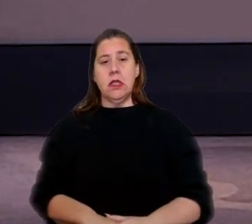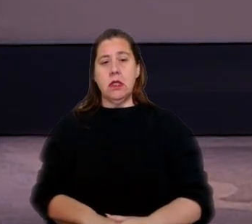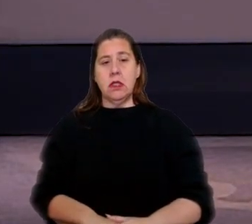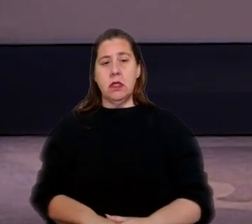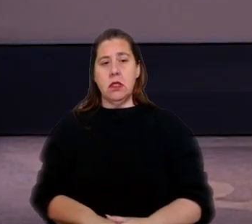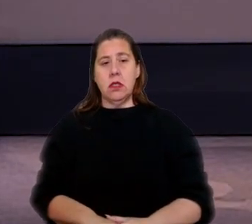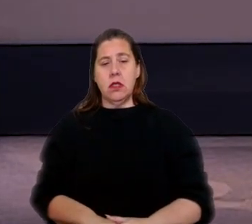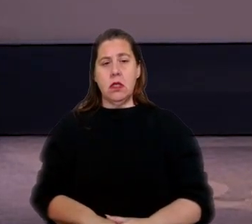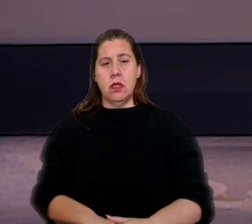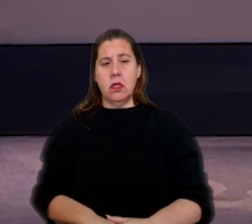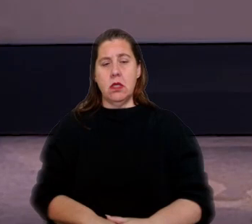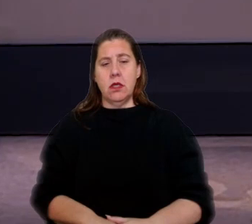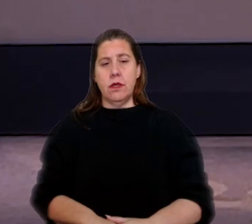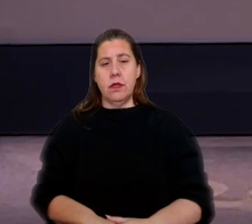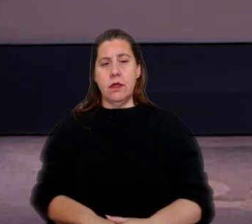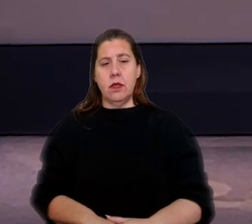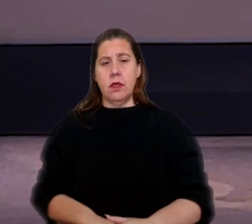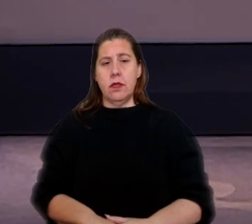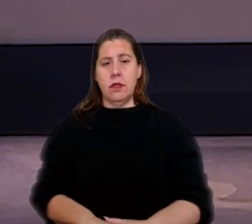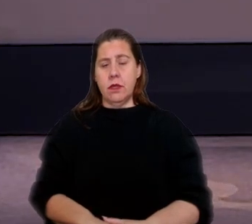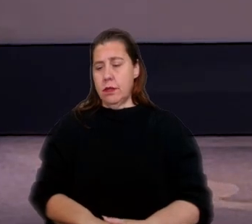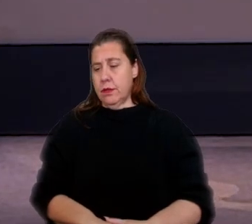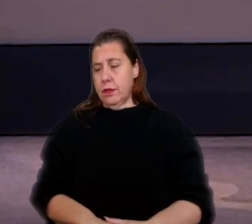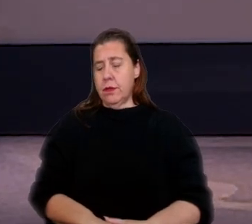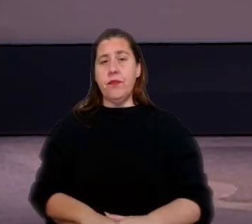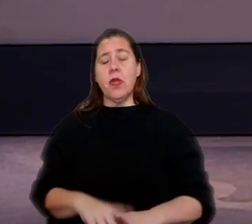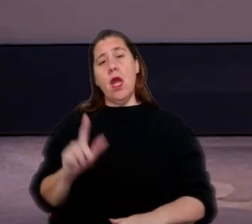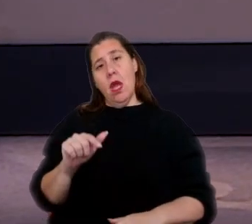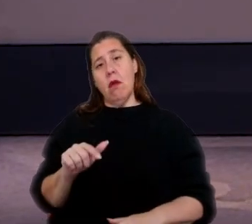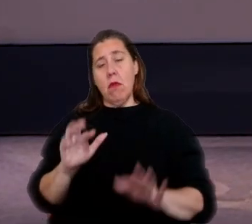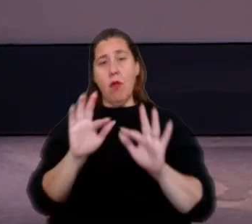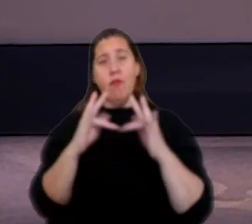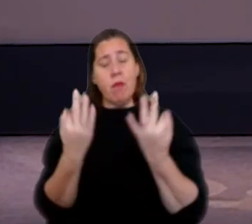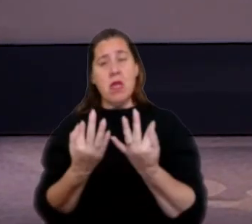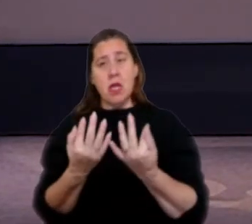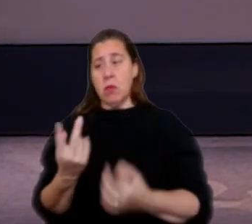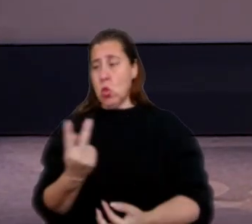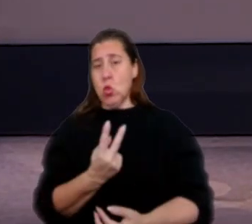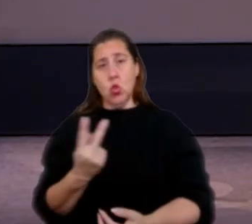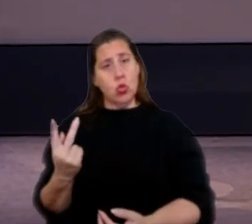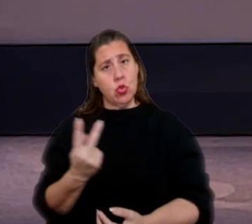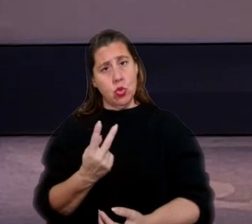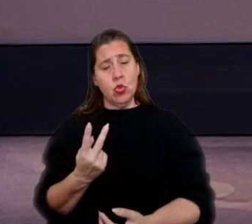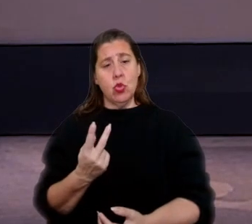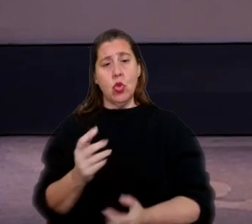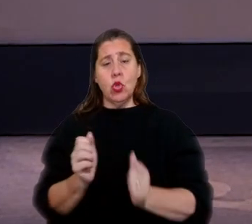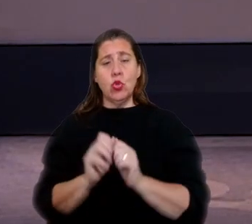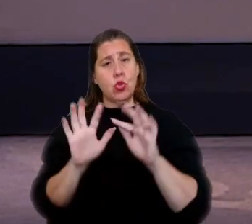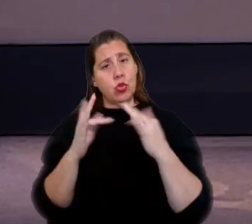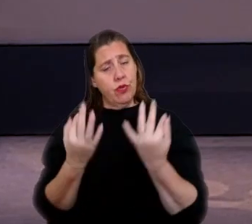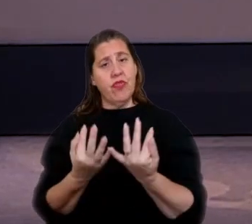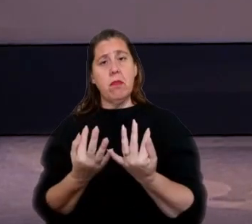e também trabalhando com a realidade daqui, com a realidade latina, né? A questão da família, né? Porque tanto um como o outro estão trabalhando